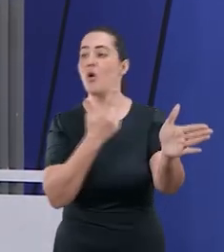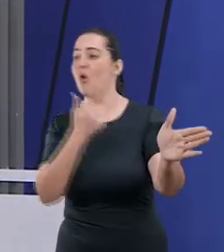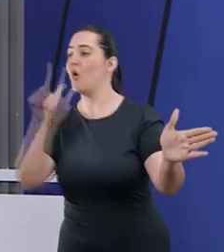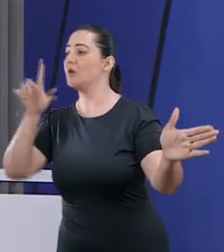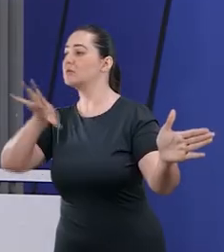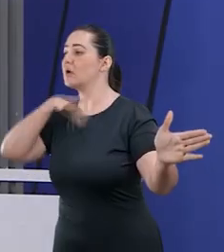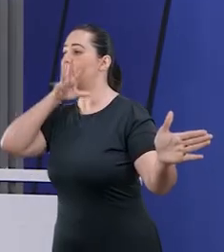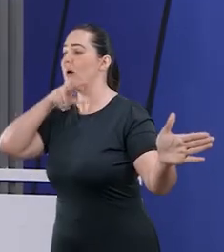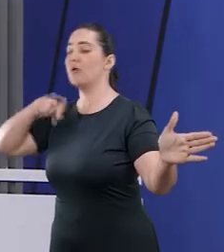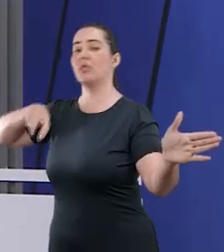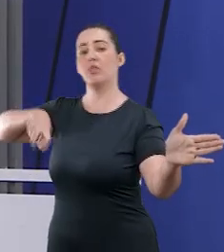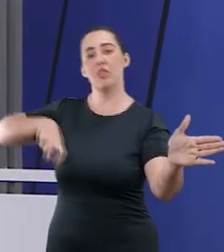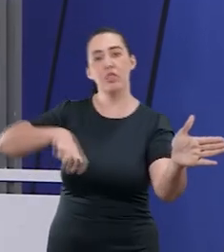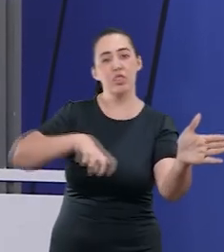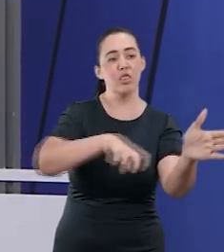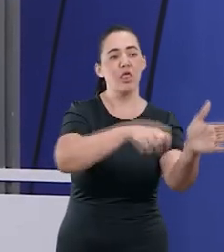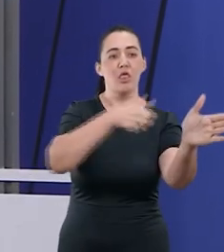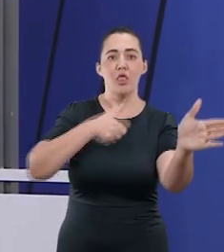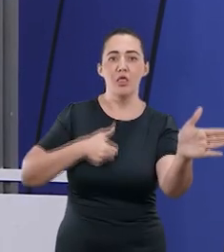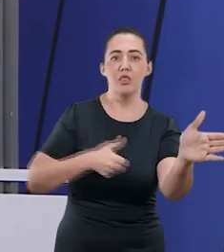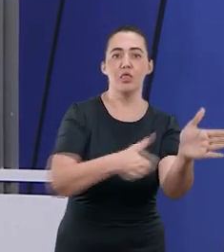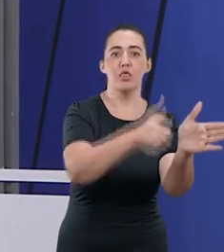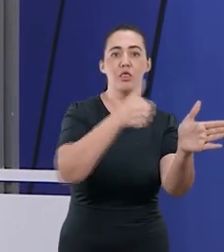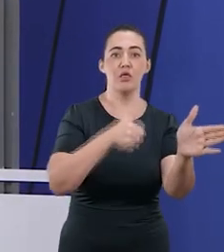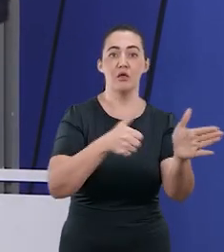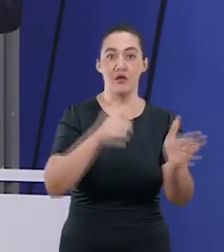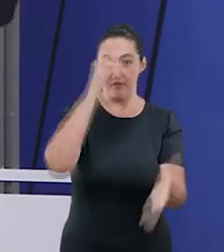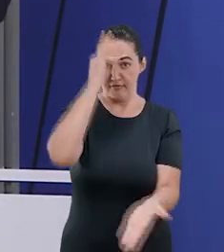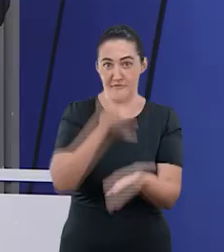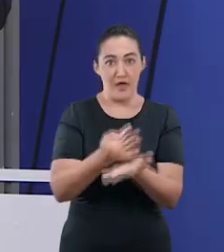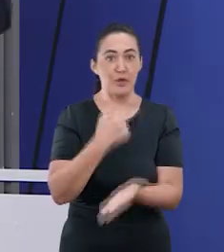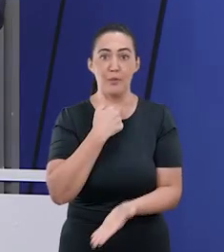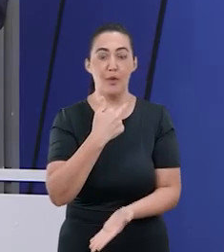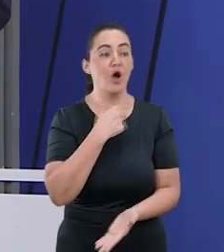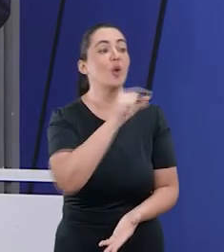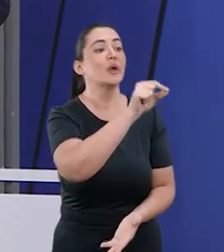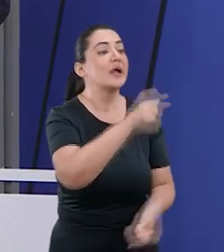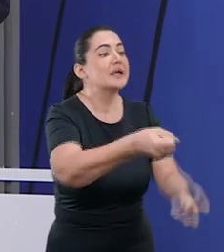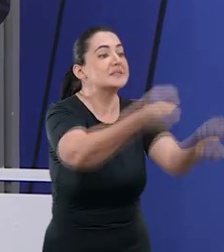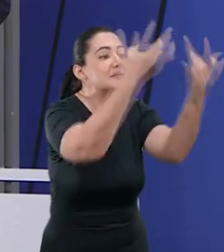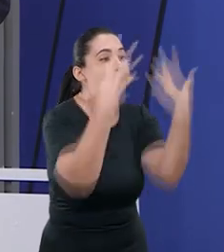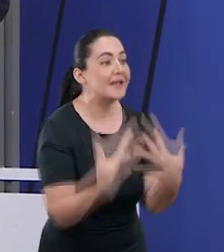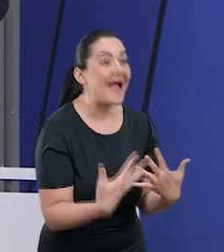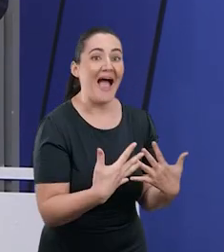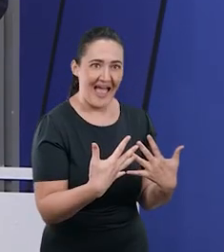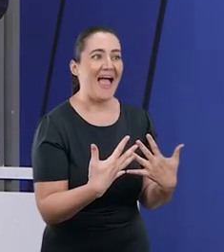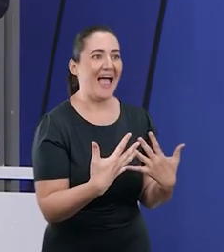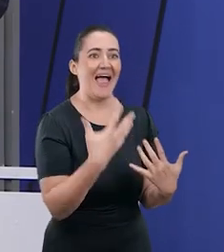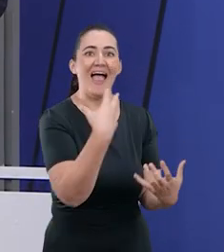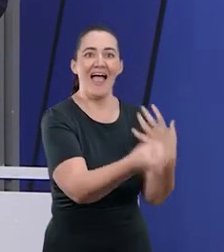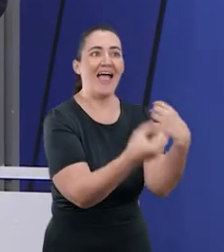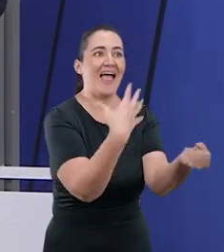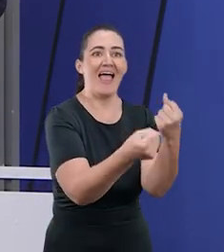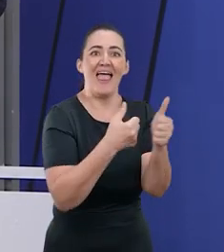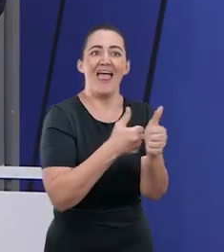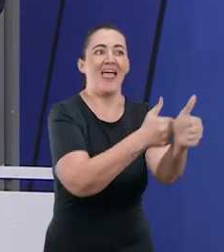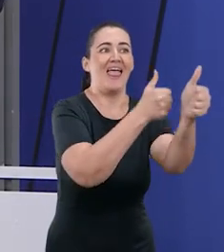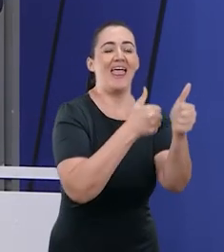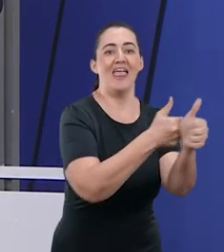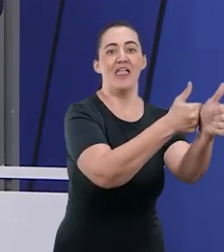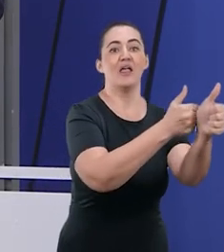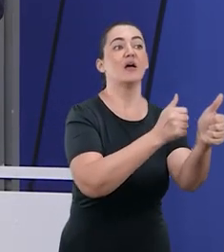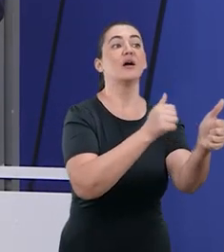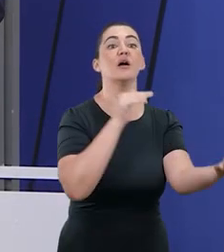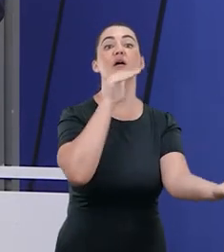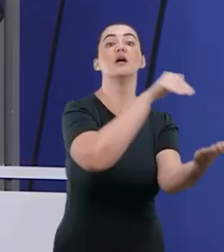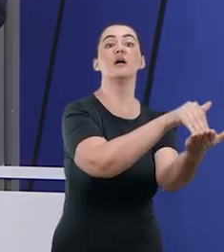fé, você não pode seguir caminho de bezerro, não. Na fé, isso significa perdição. Isso vai significar para